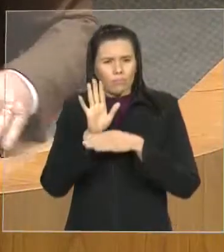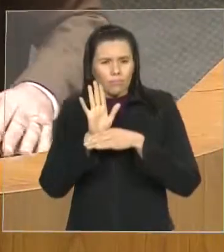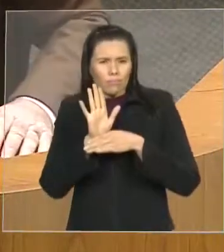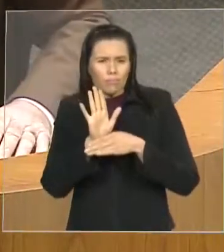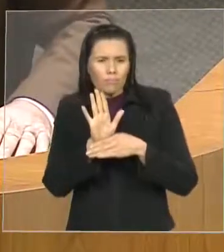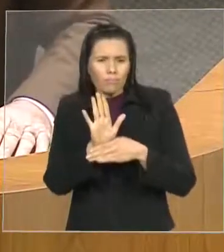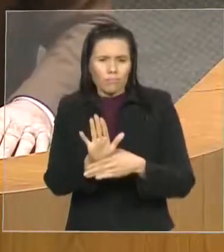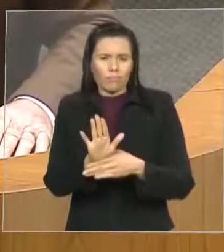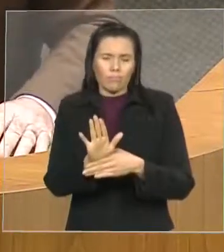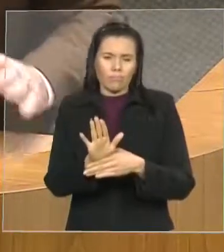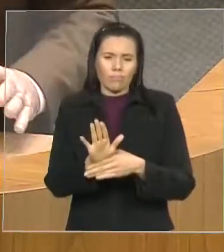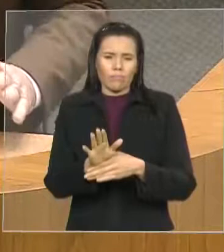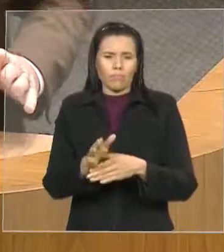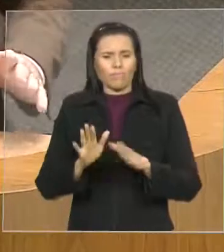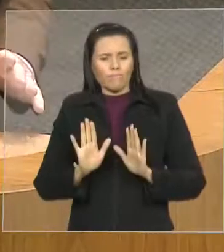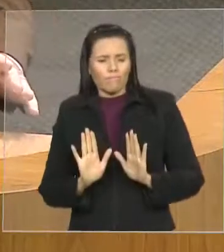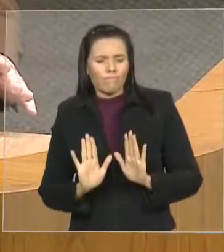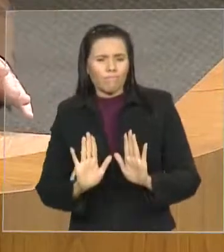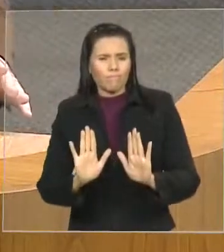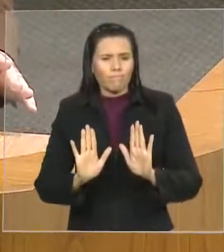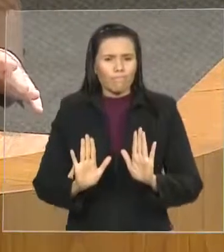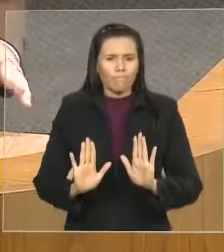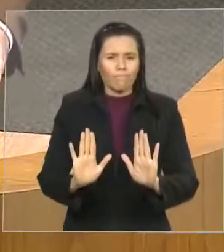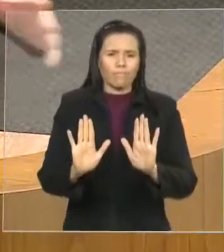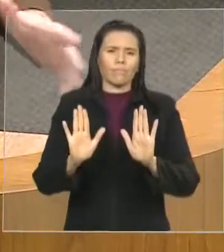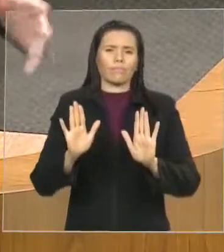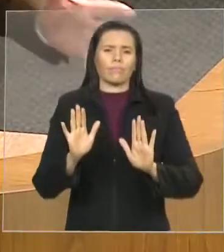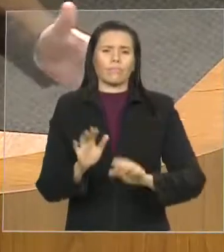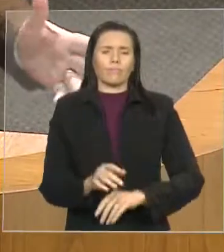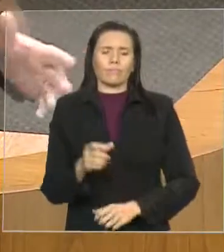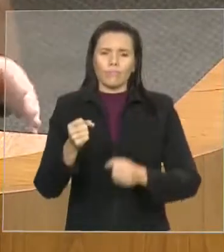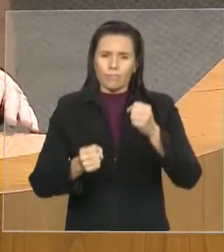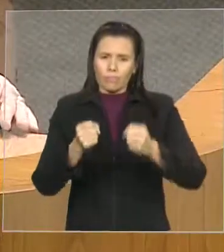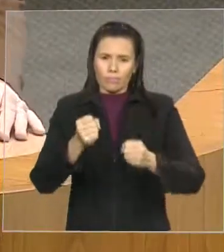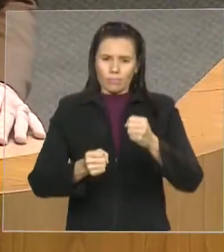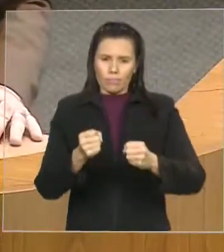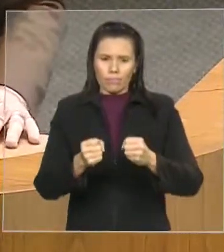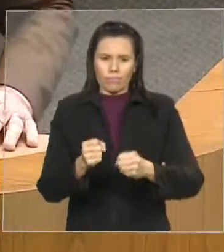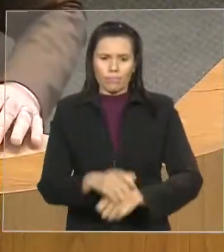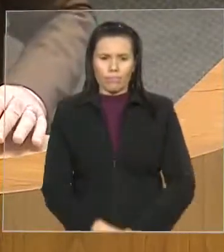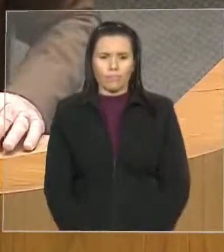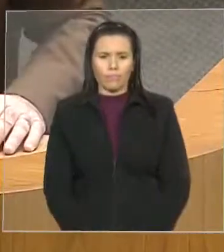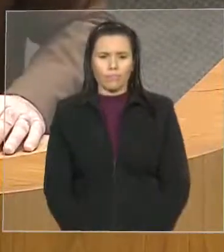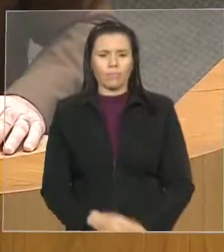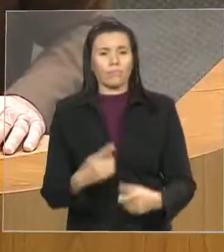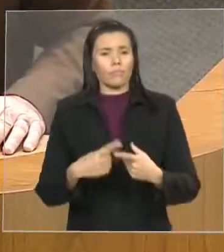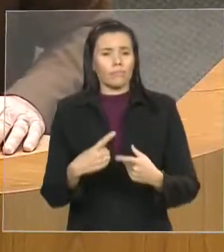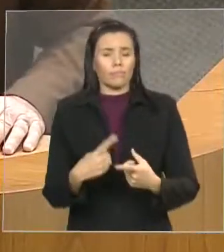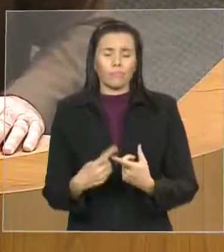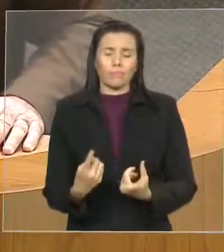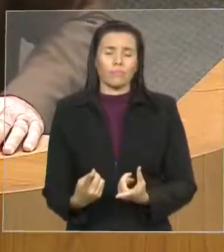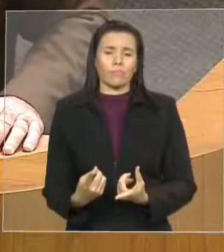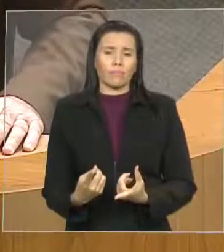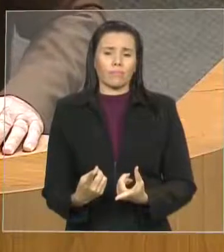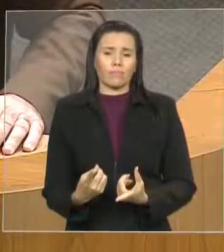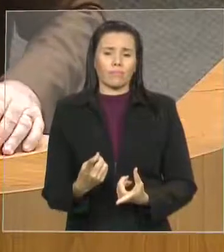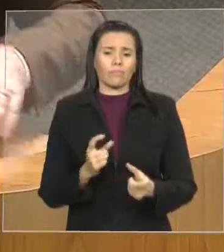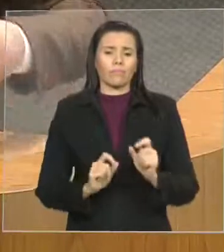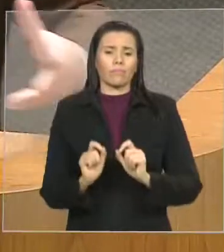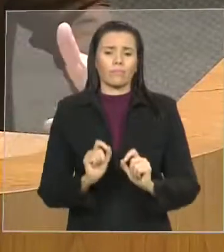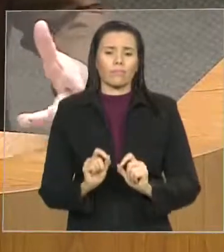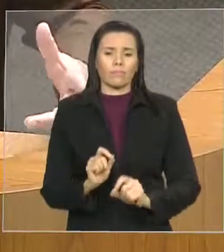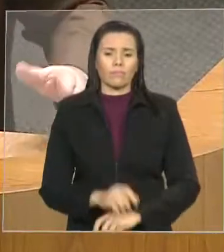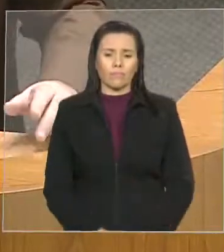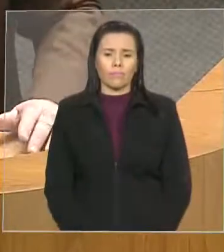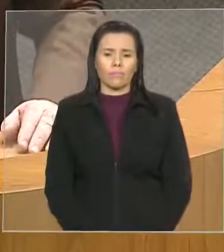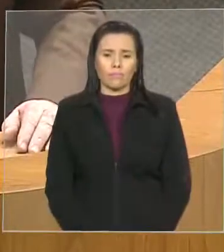trabalho. Então, o SAMU não tinha, na verdade, o que o